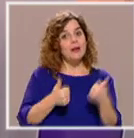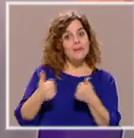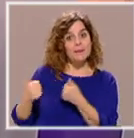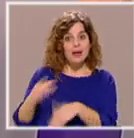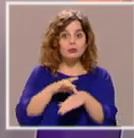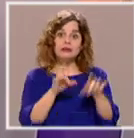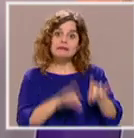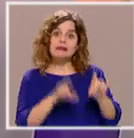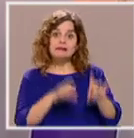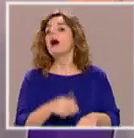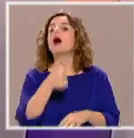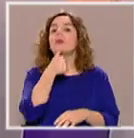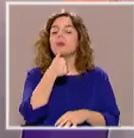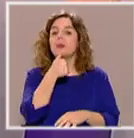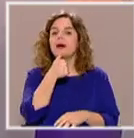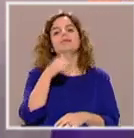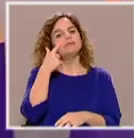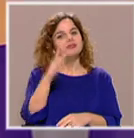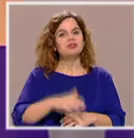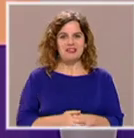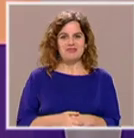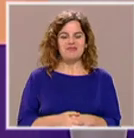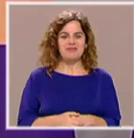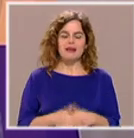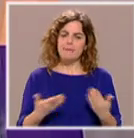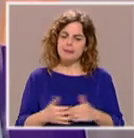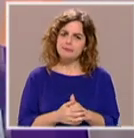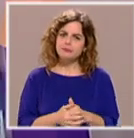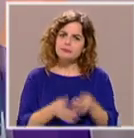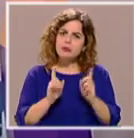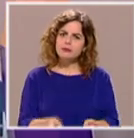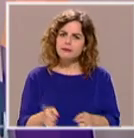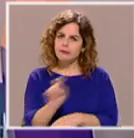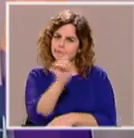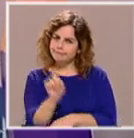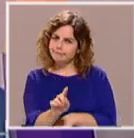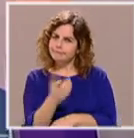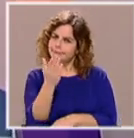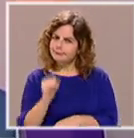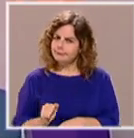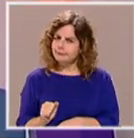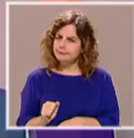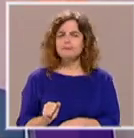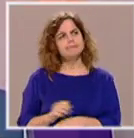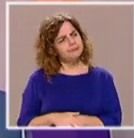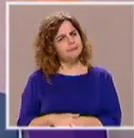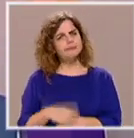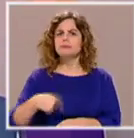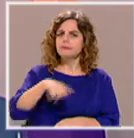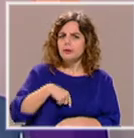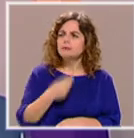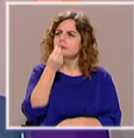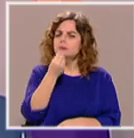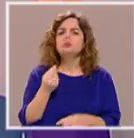digestivo. Então, para começarmos, eu queria deixar-vos aqui uma questão, que é: porquê é que nós